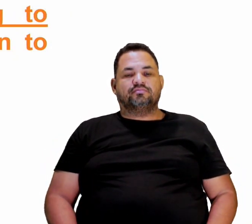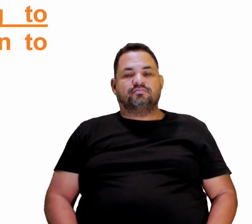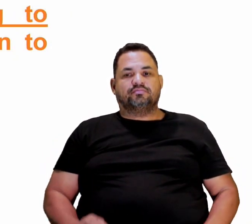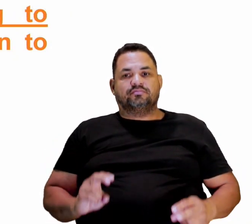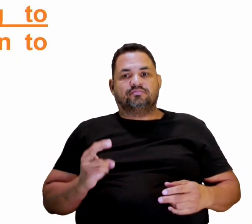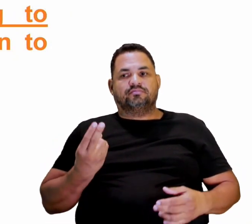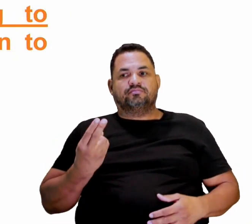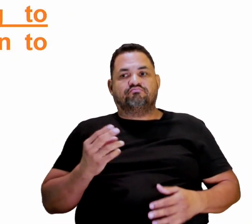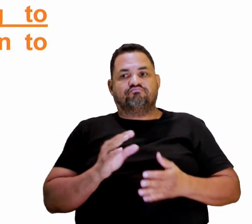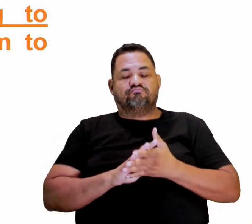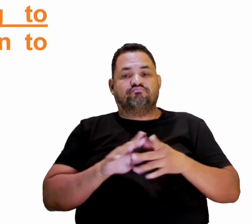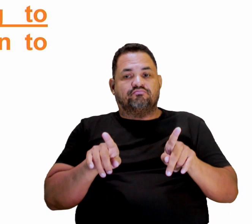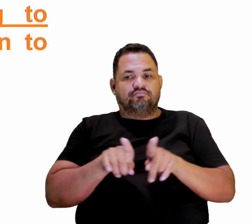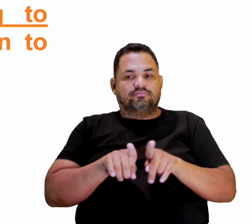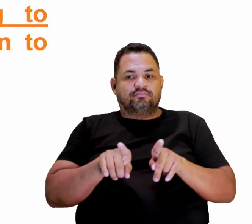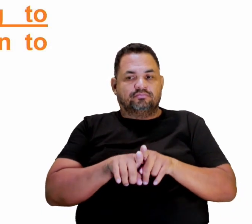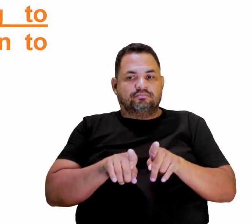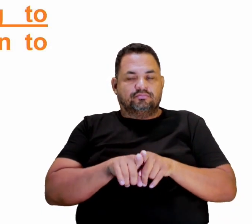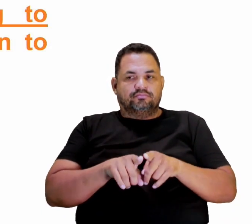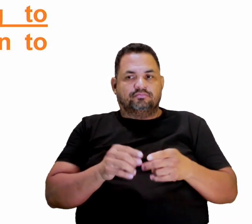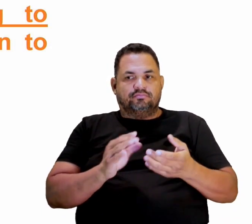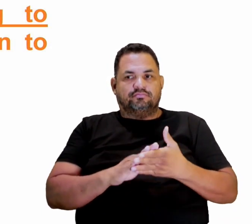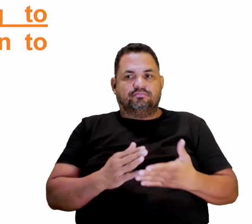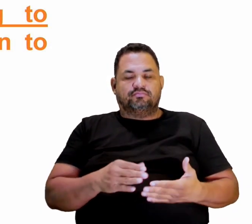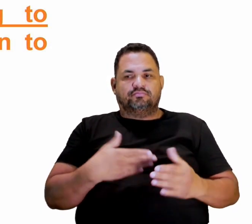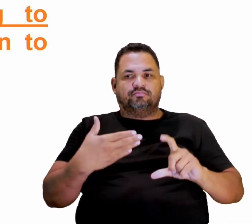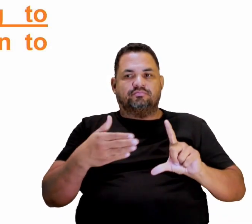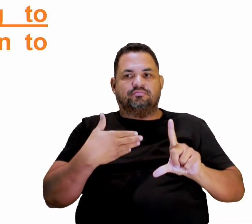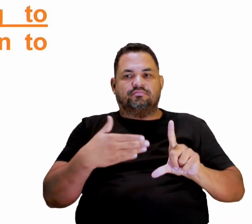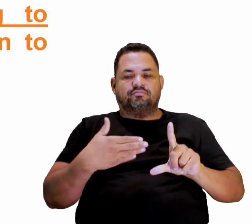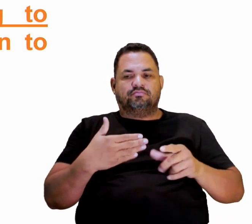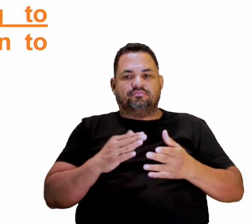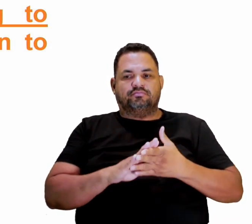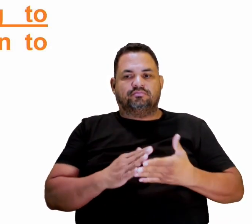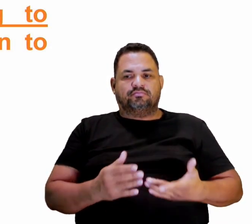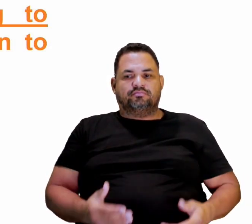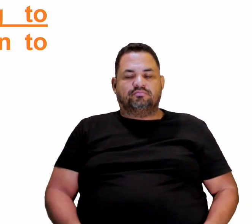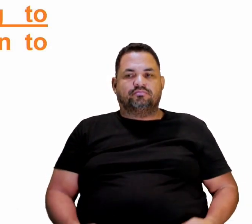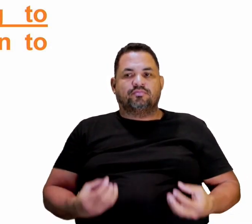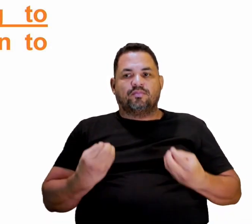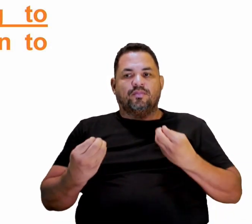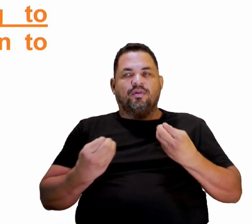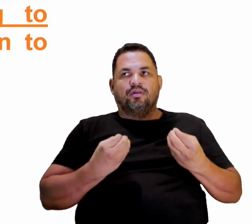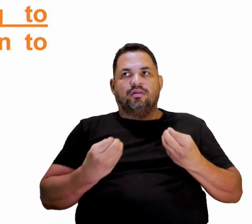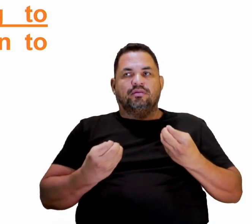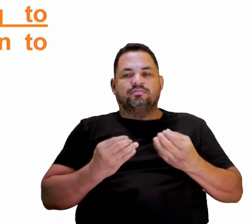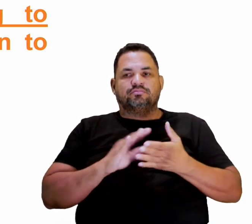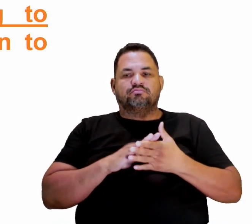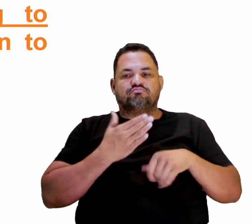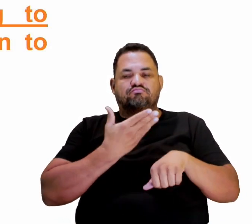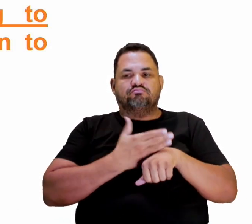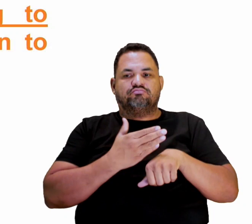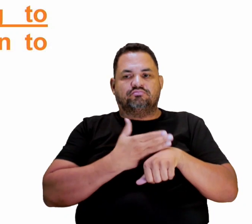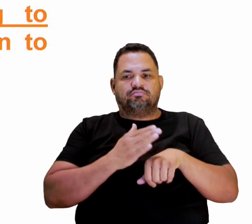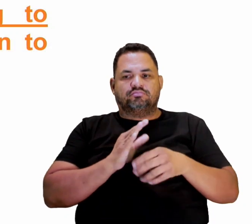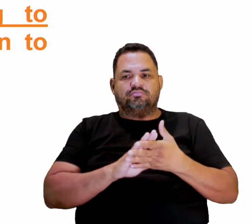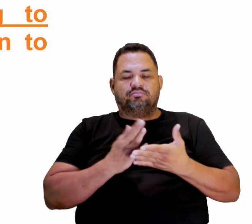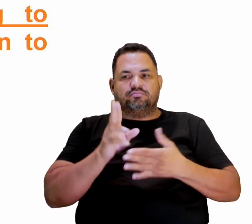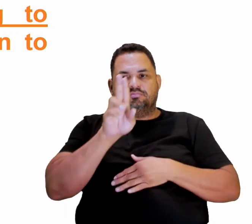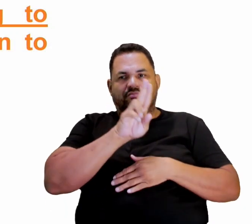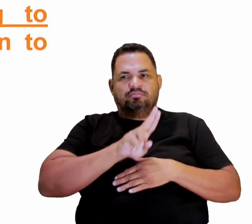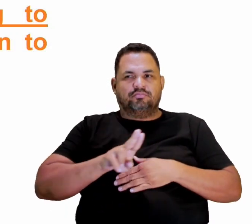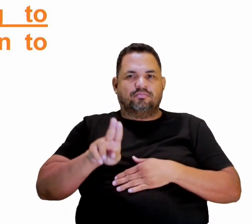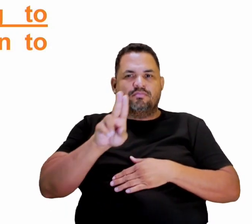eu vou até já falar aqui para vocês neste slide uma forma muito mais prática e muito mais